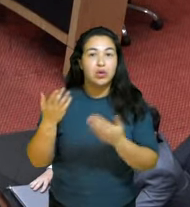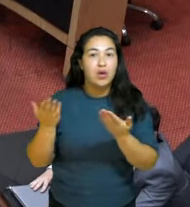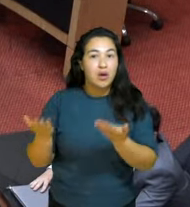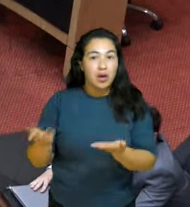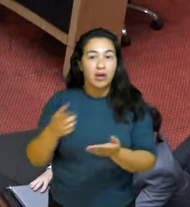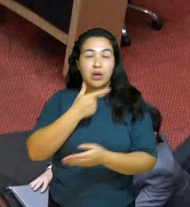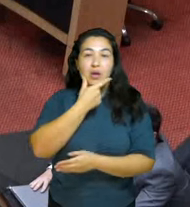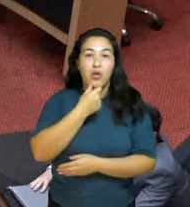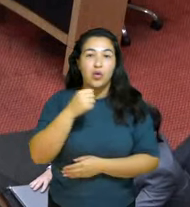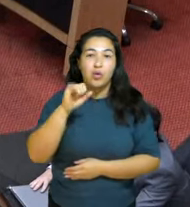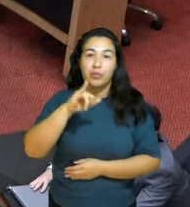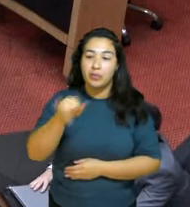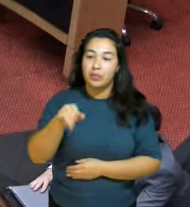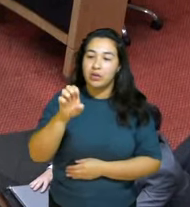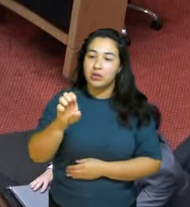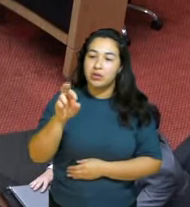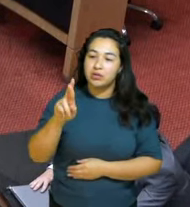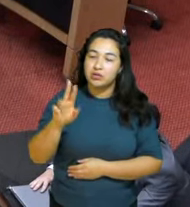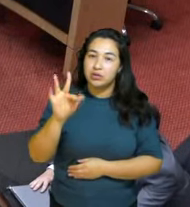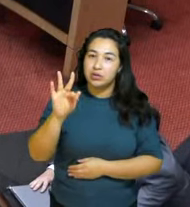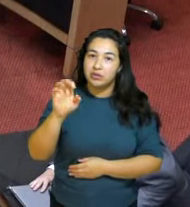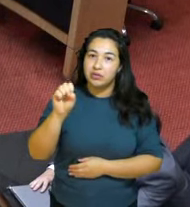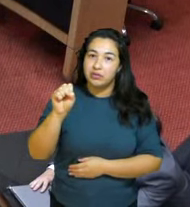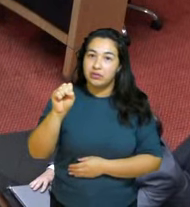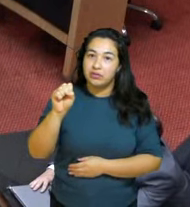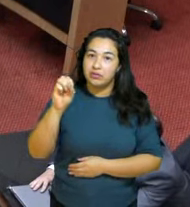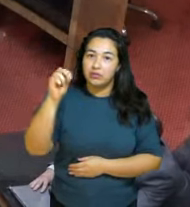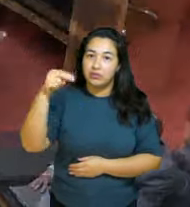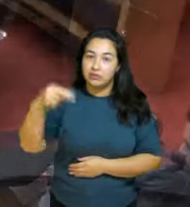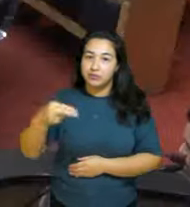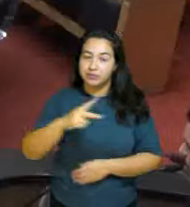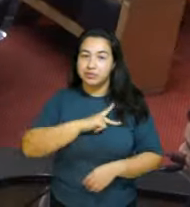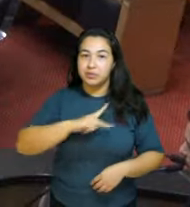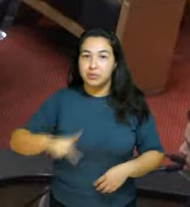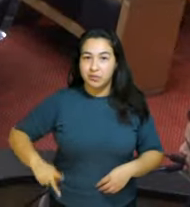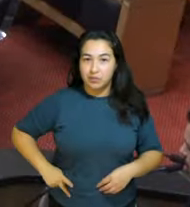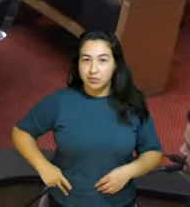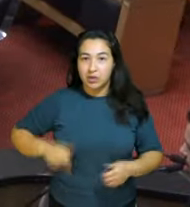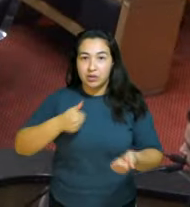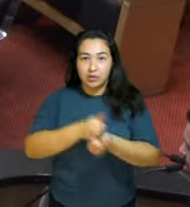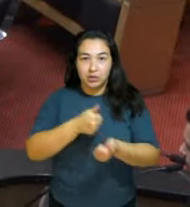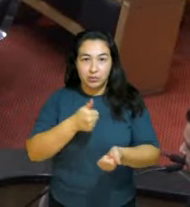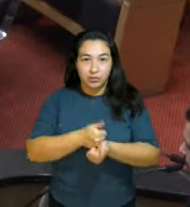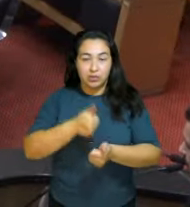Jefferson Ramaz Batista. O senhor presidente do Tribunal